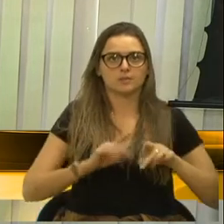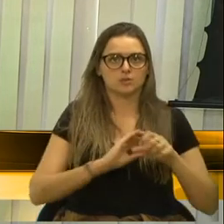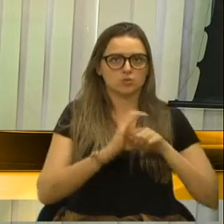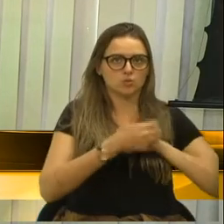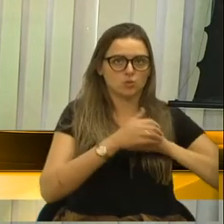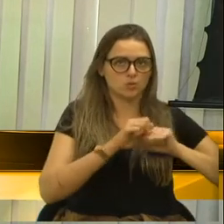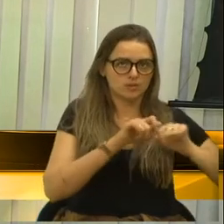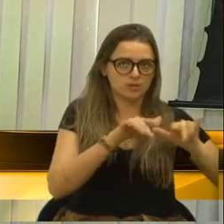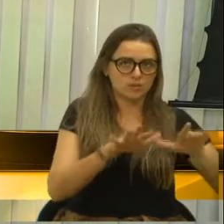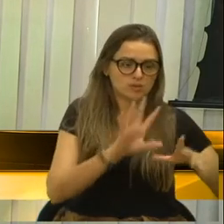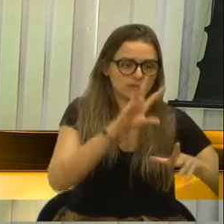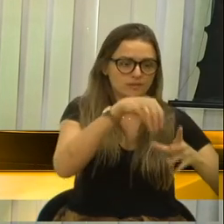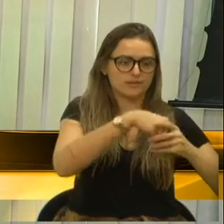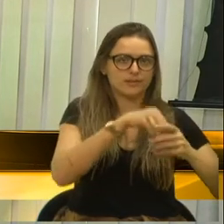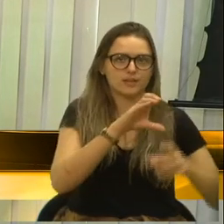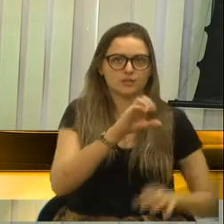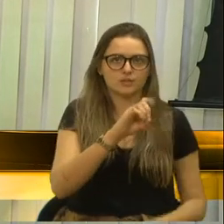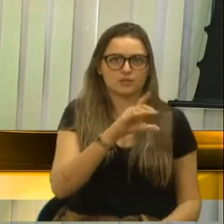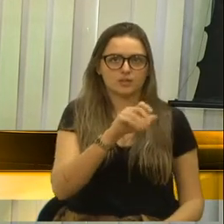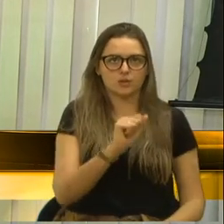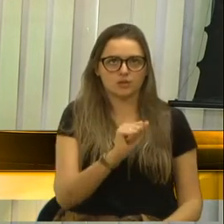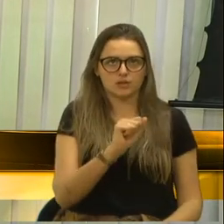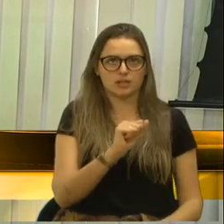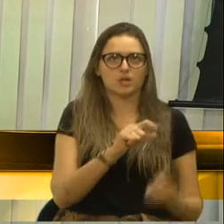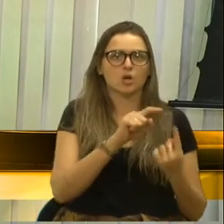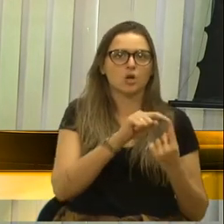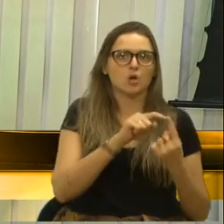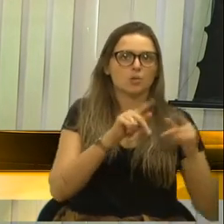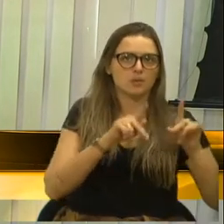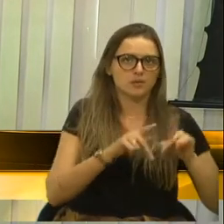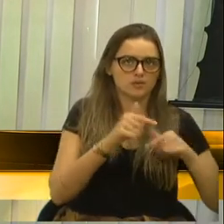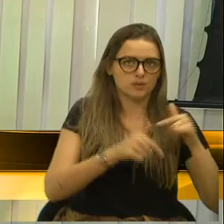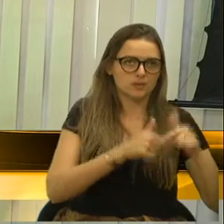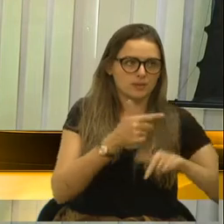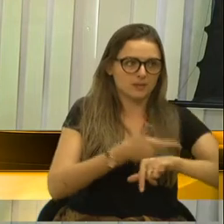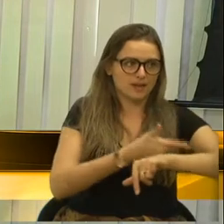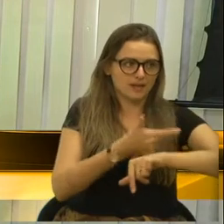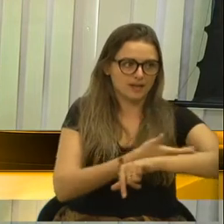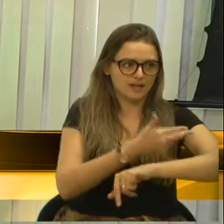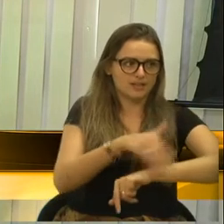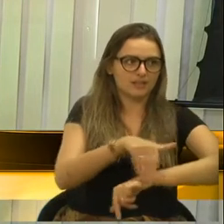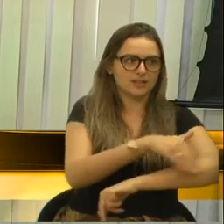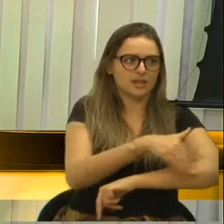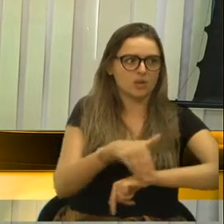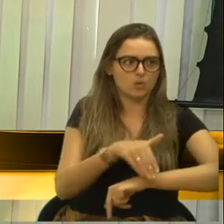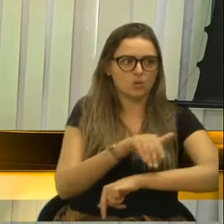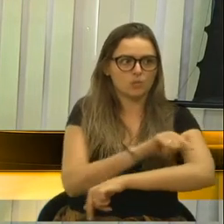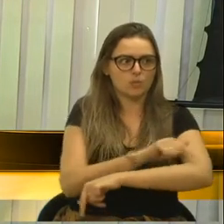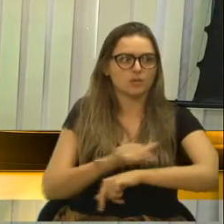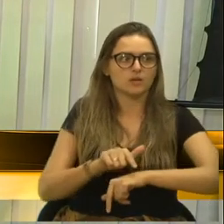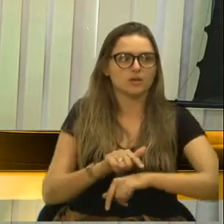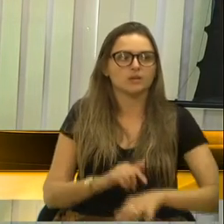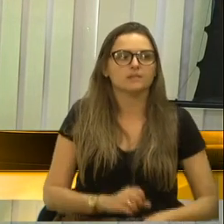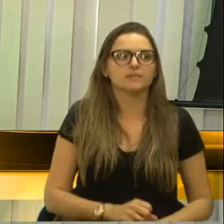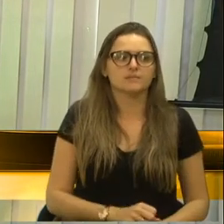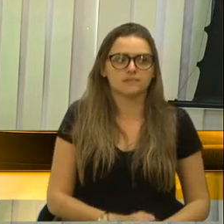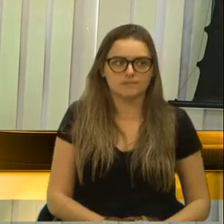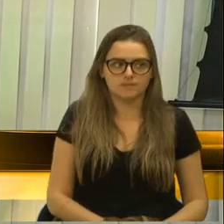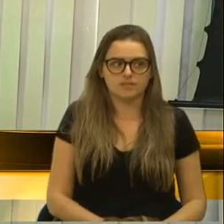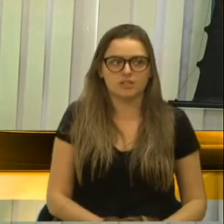grupo da Codeca, mais precisamente o grupo da Capina, que é um grupo que se desloca na